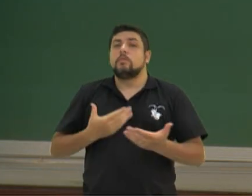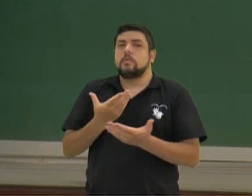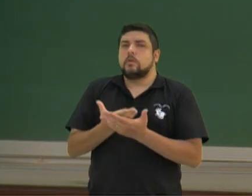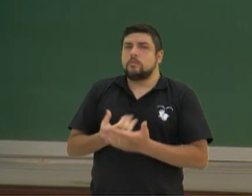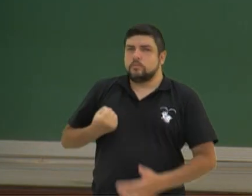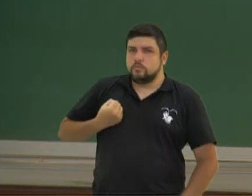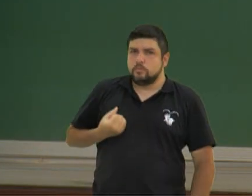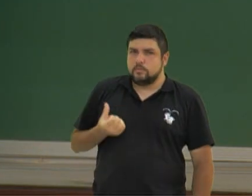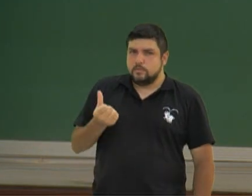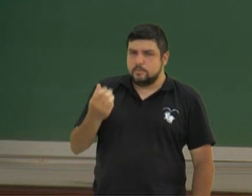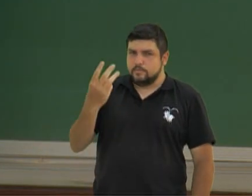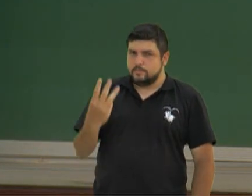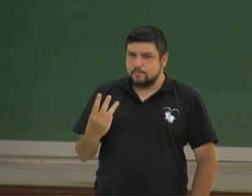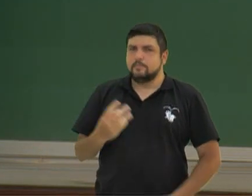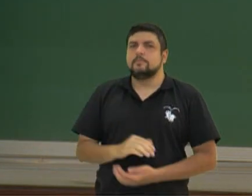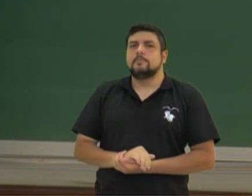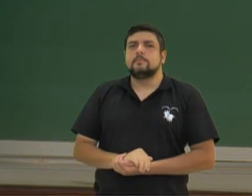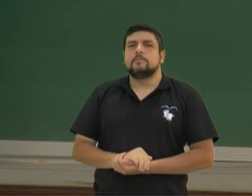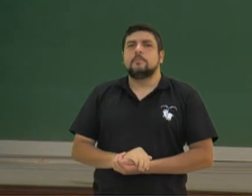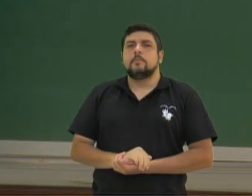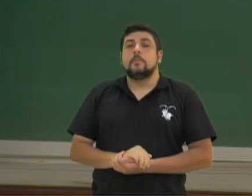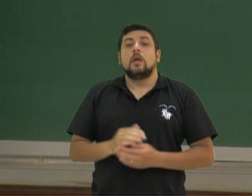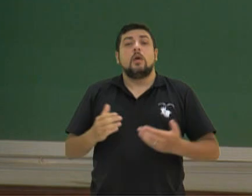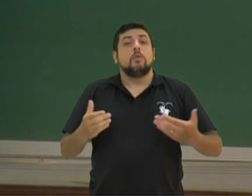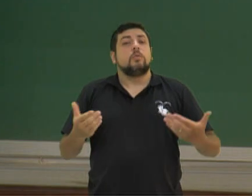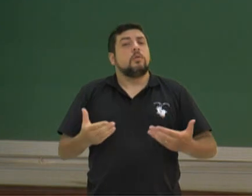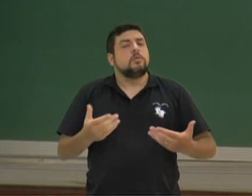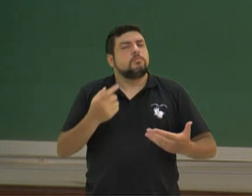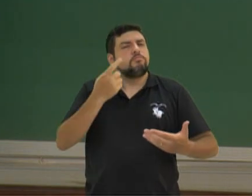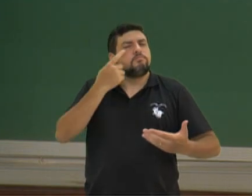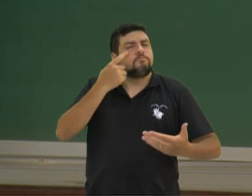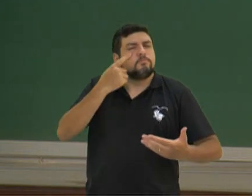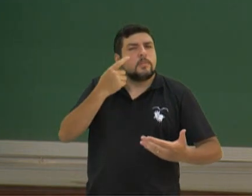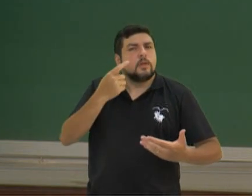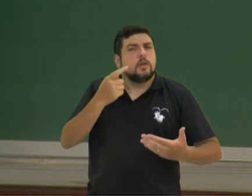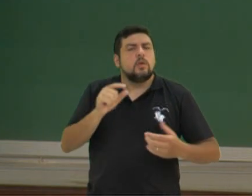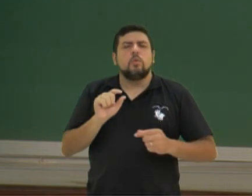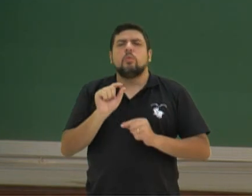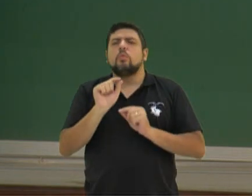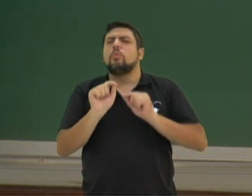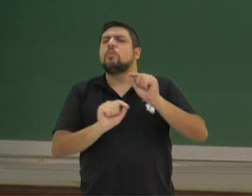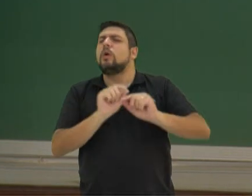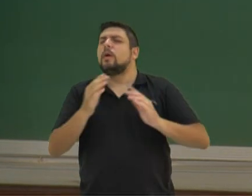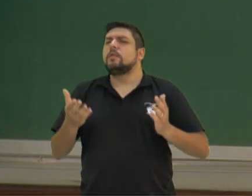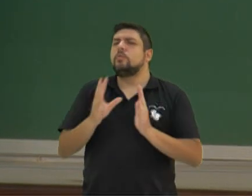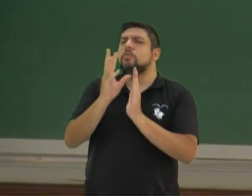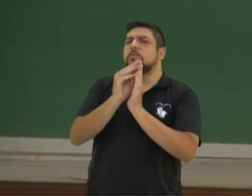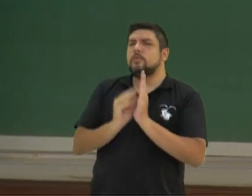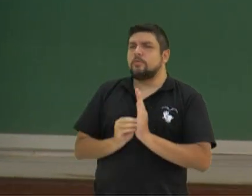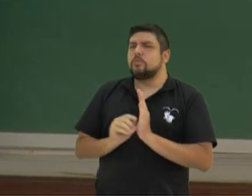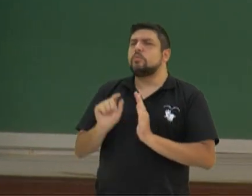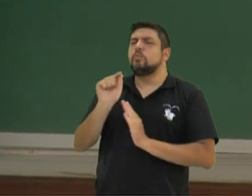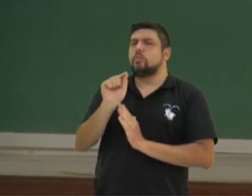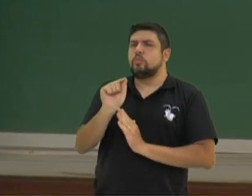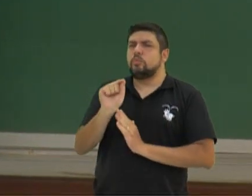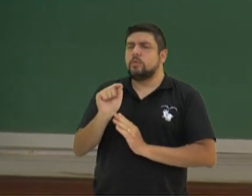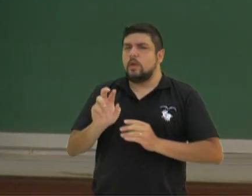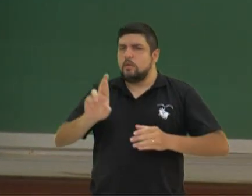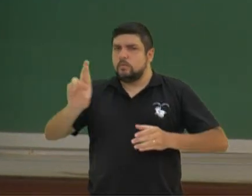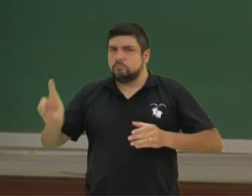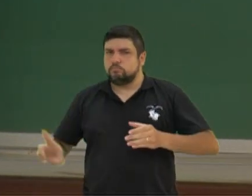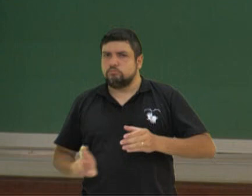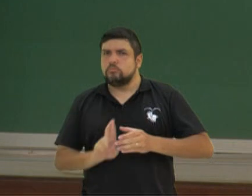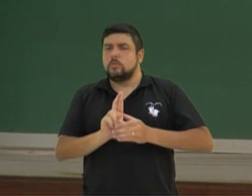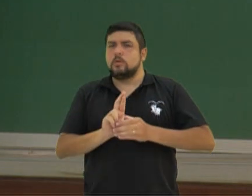número 63. E olha só sobre o que a gente vai falar. A gente vai falar sobre o